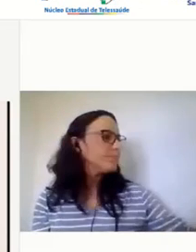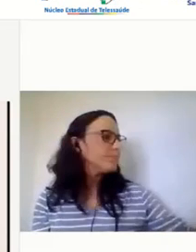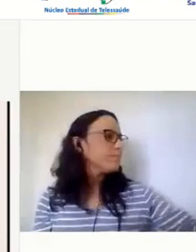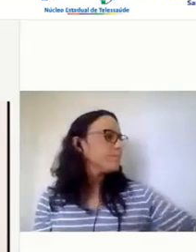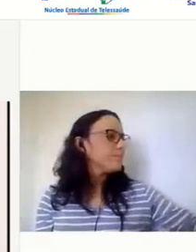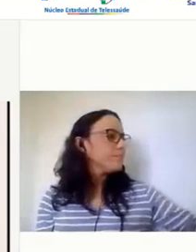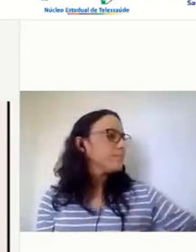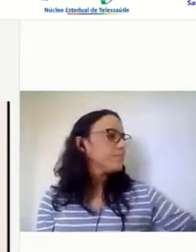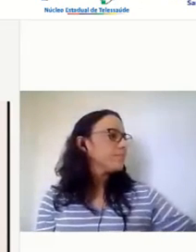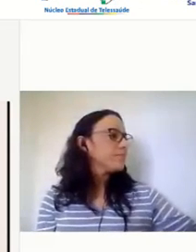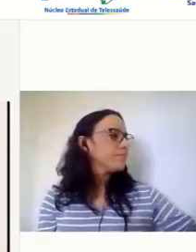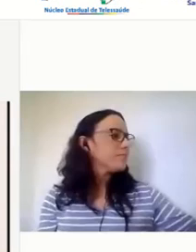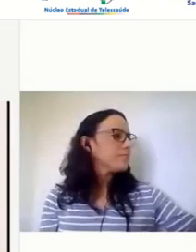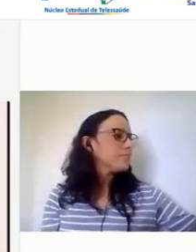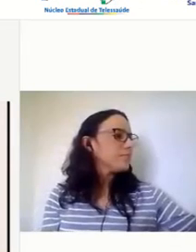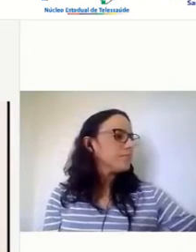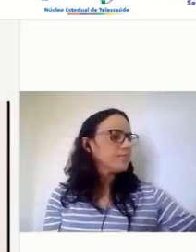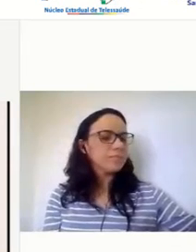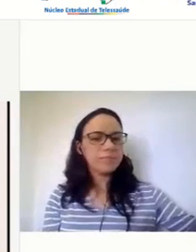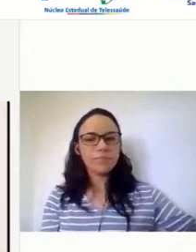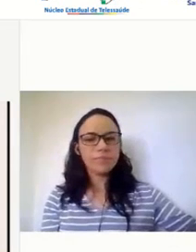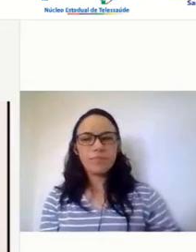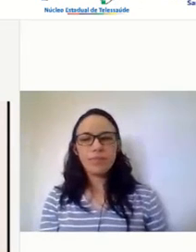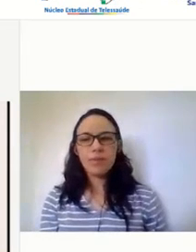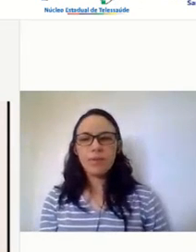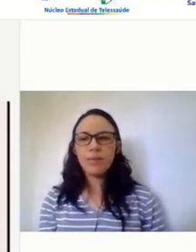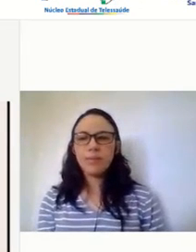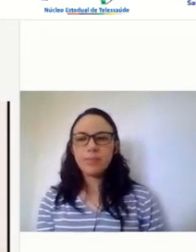aí e